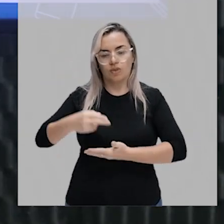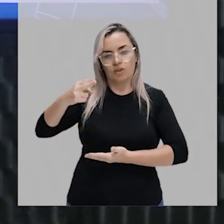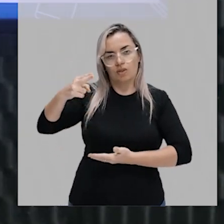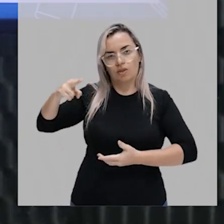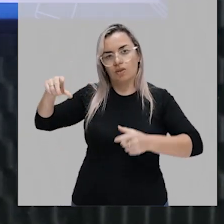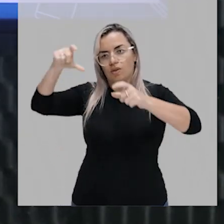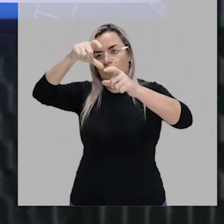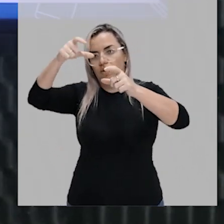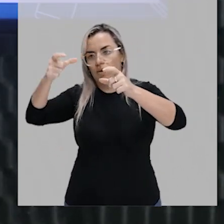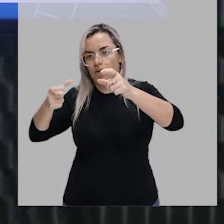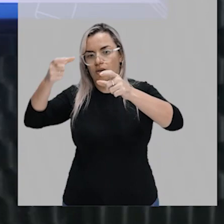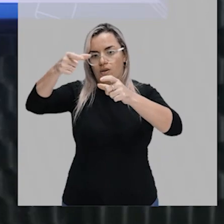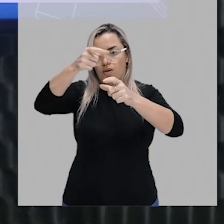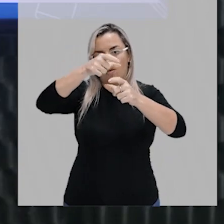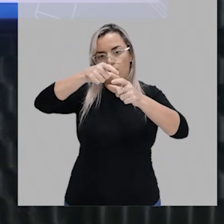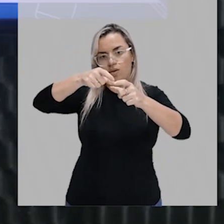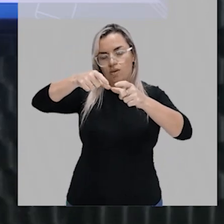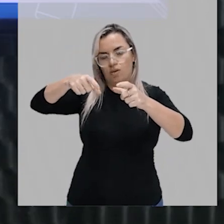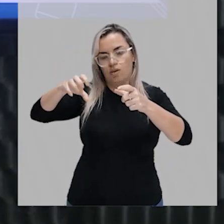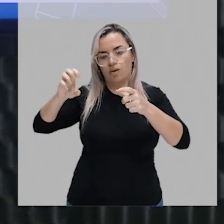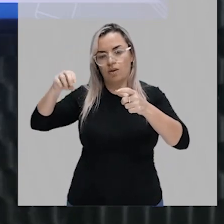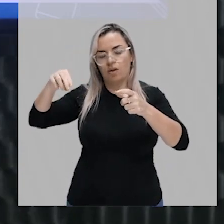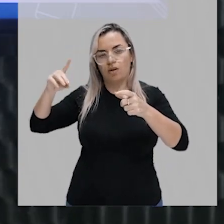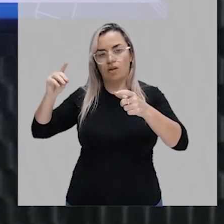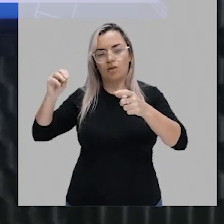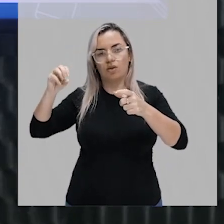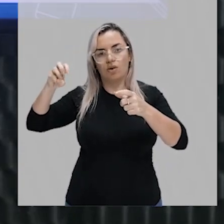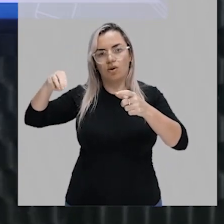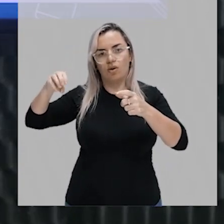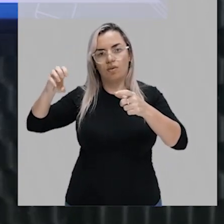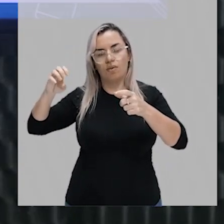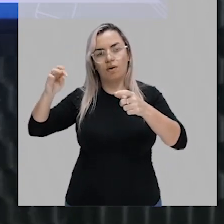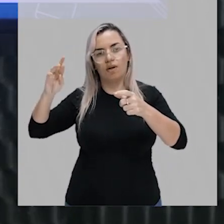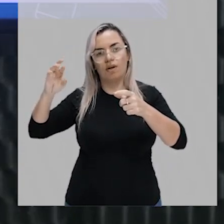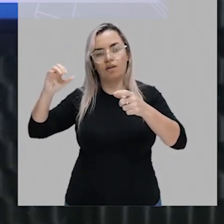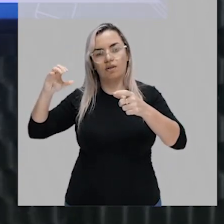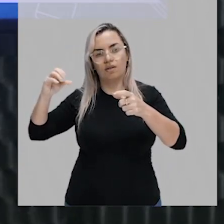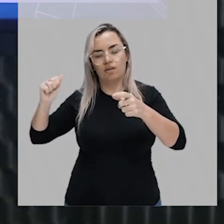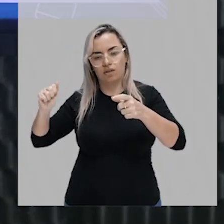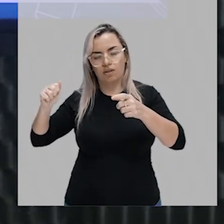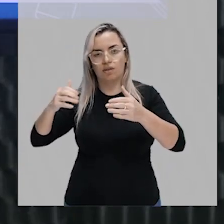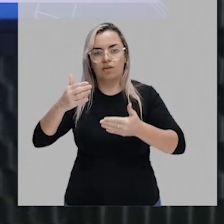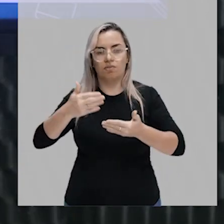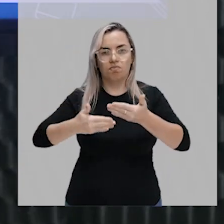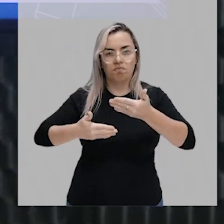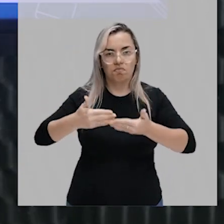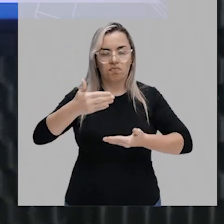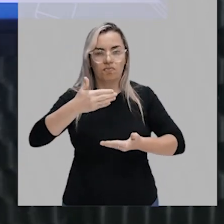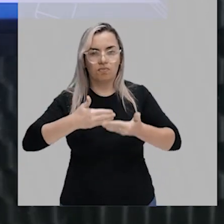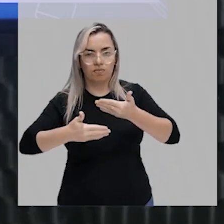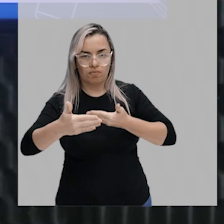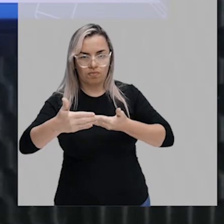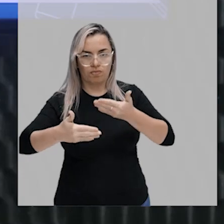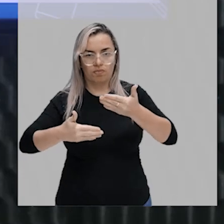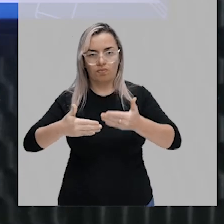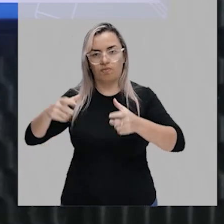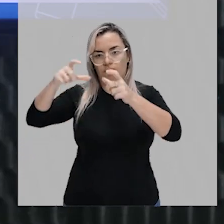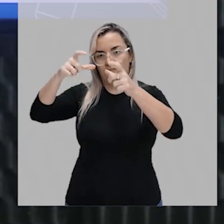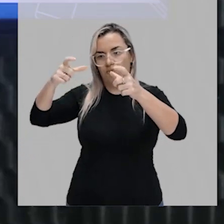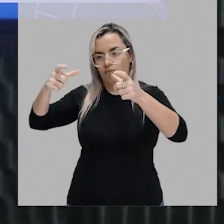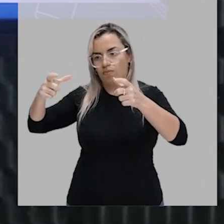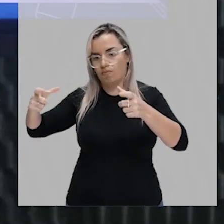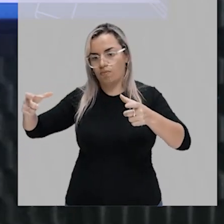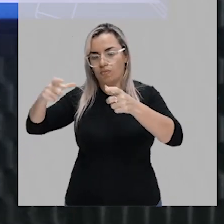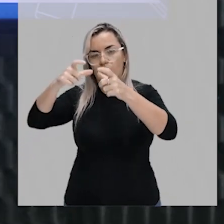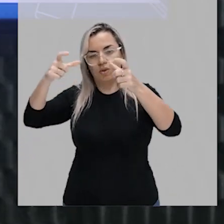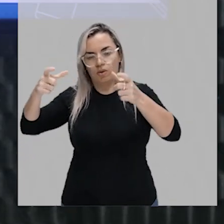endométrio, tá? E todo mês essa parede ela tem uma troca, ela sofre uma descamação, que